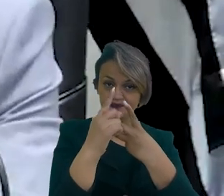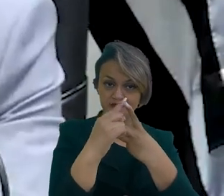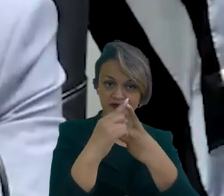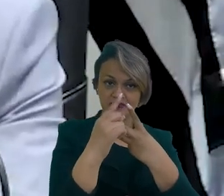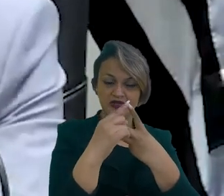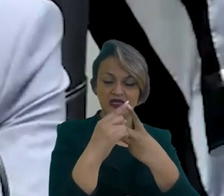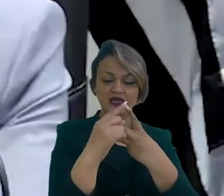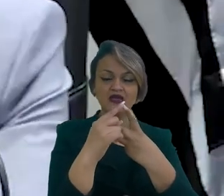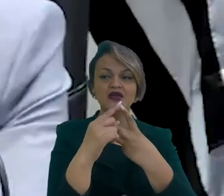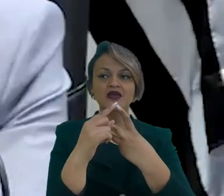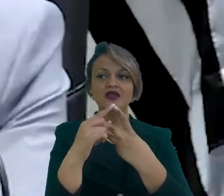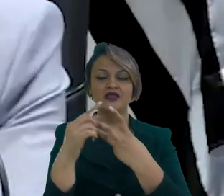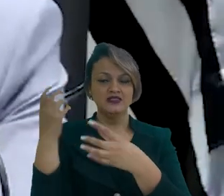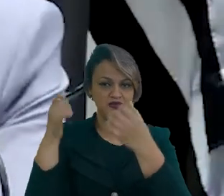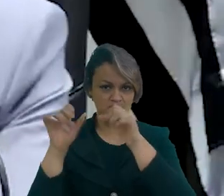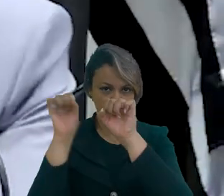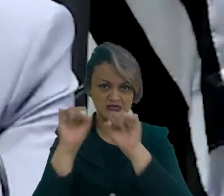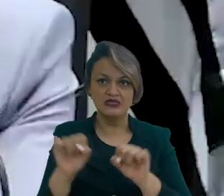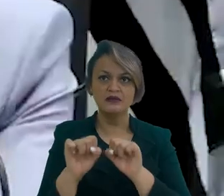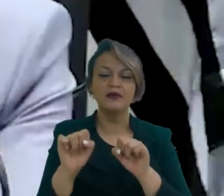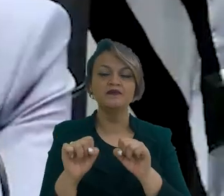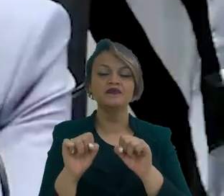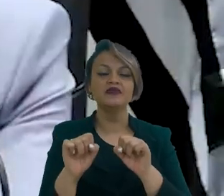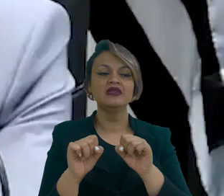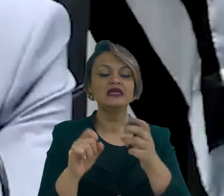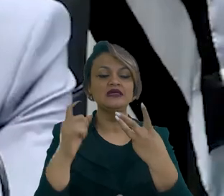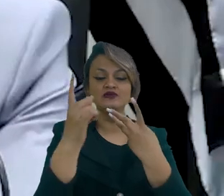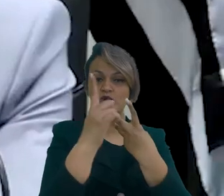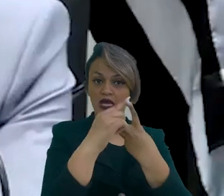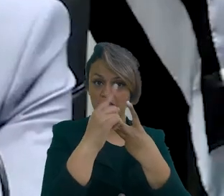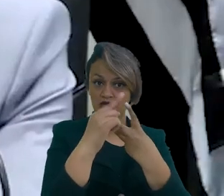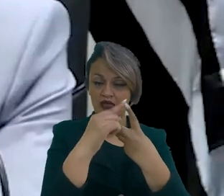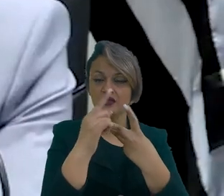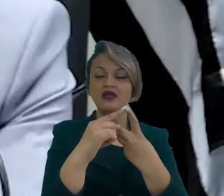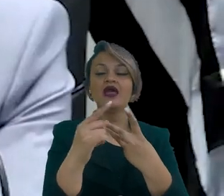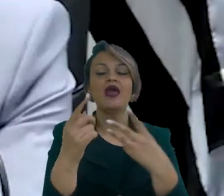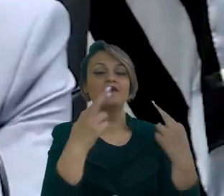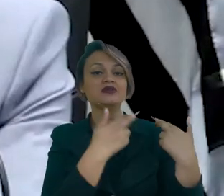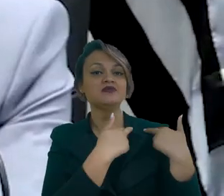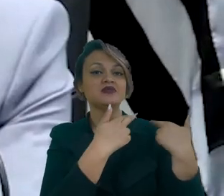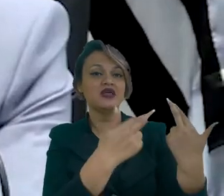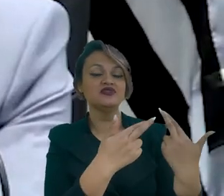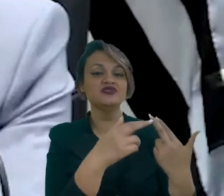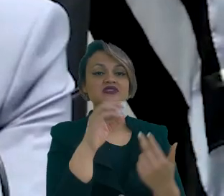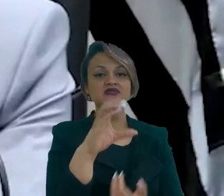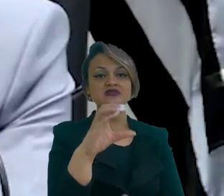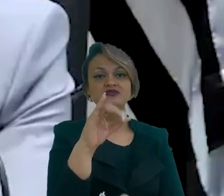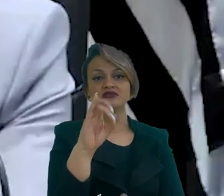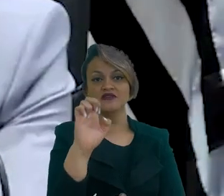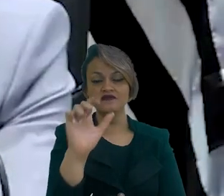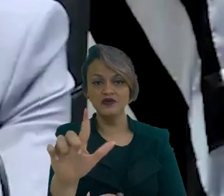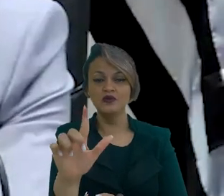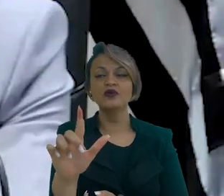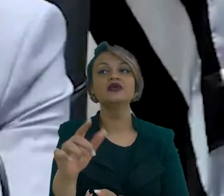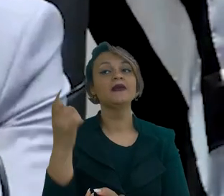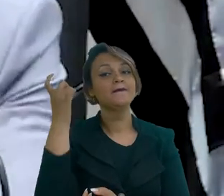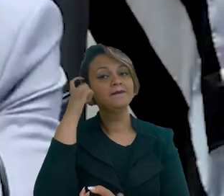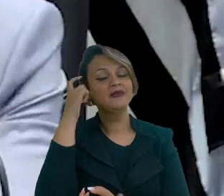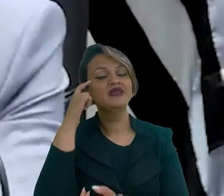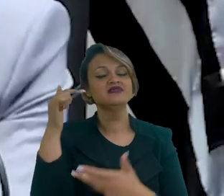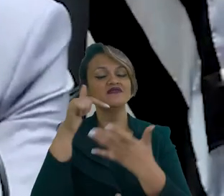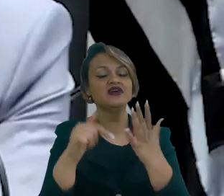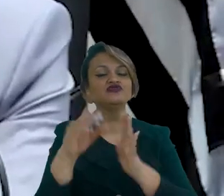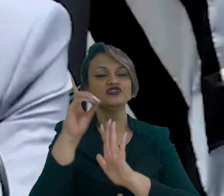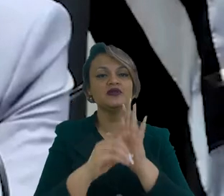1970 segundo essa organização sistemática seria caracterizada por uma responsabilidade civil que também